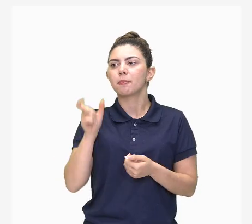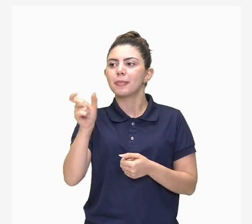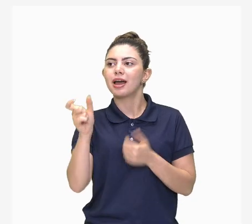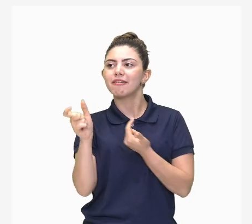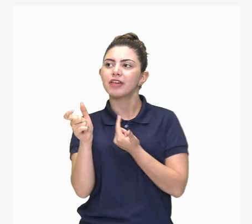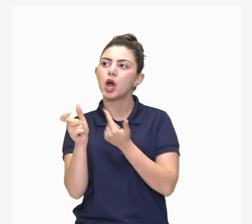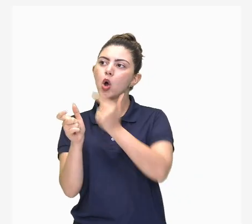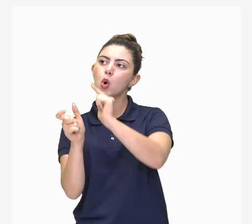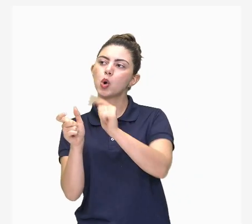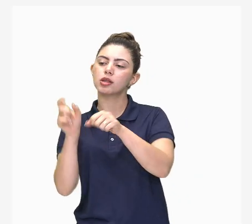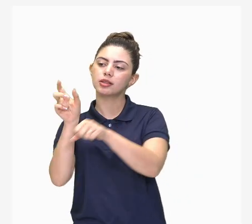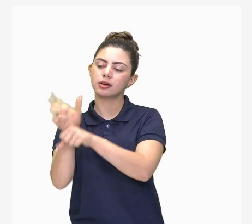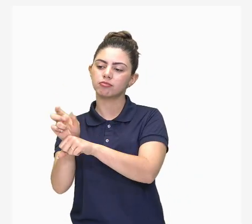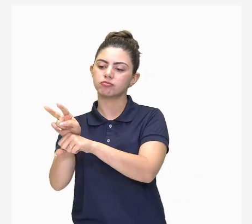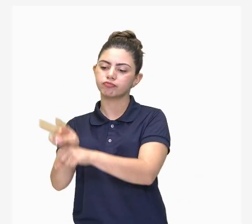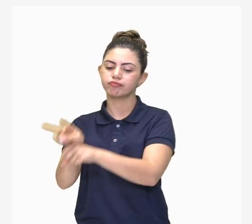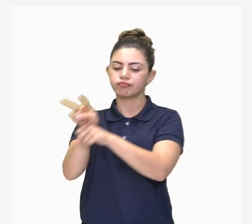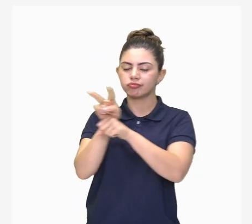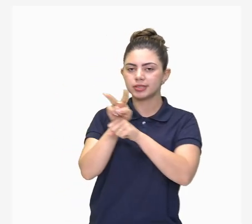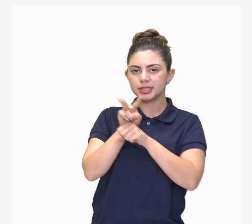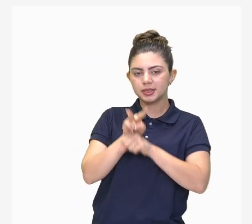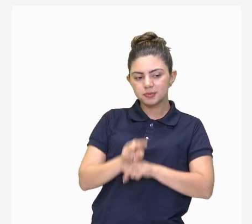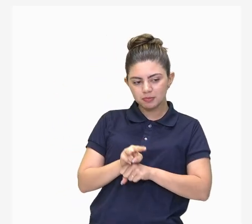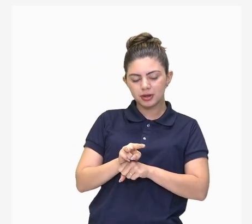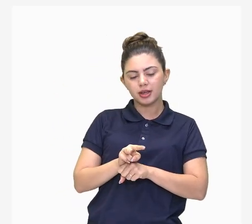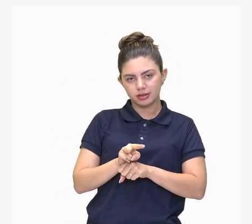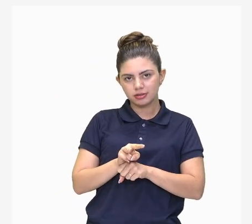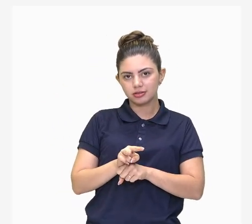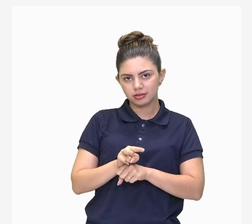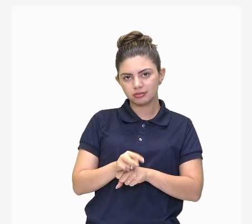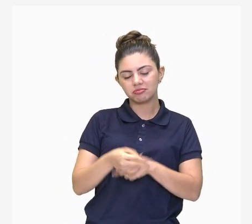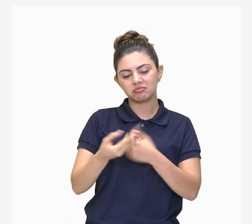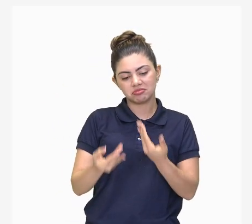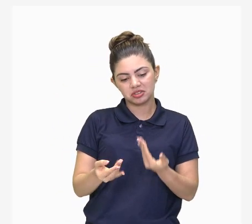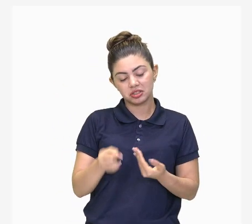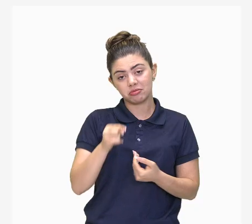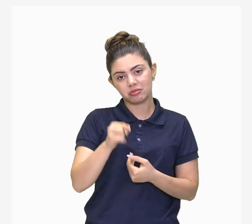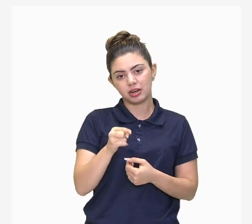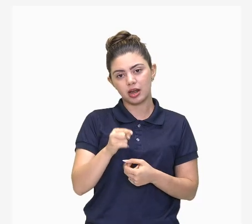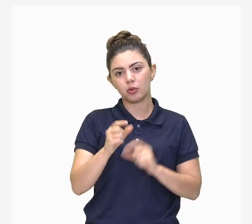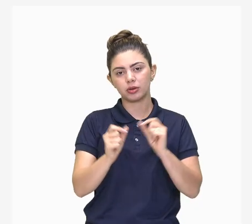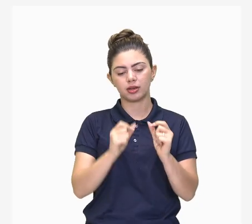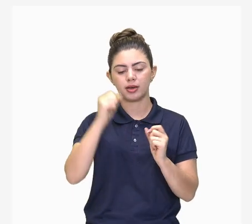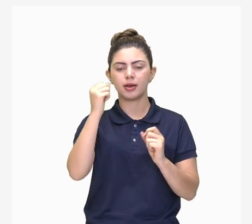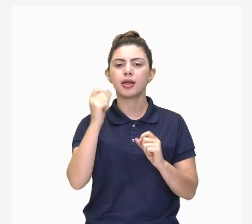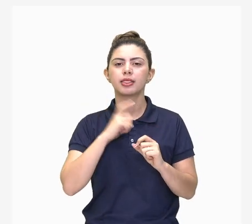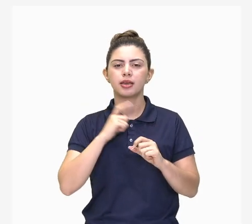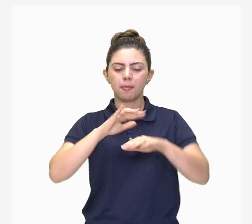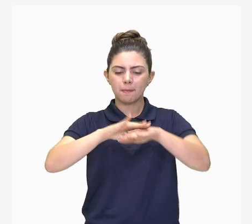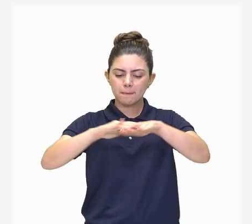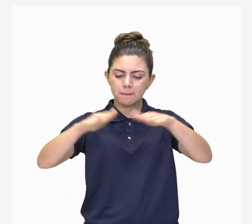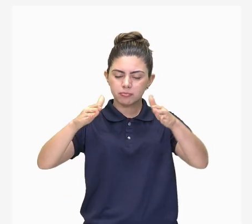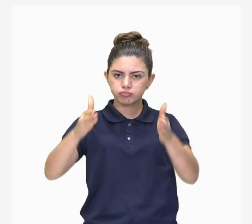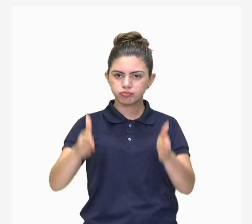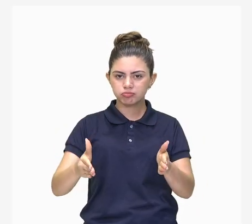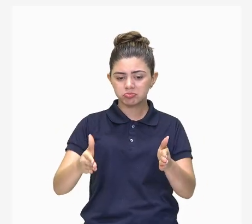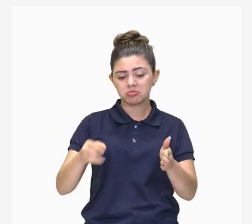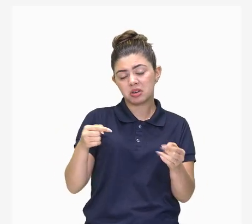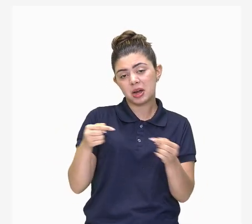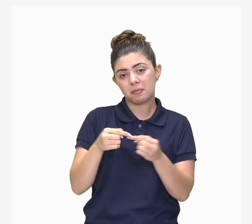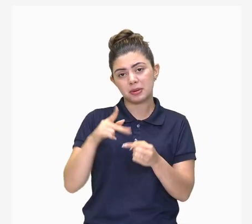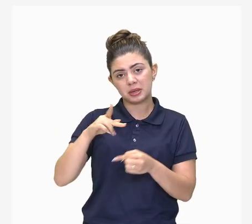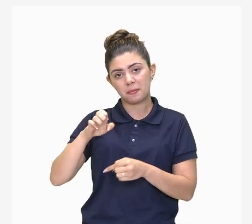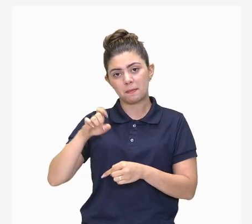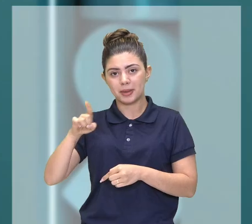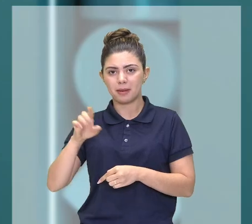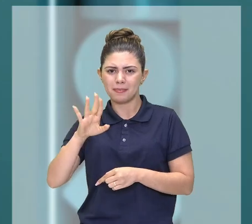né, de um outro ser e nomeia que esse suporte da mesa é um pé.